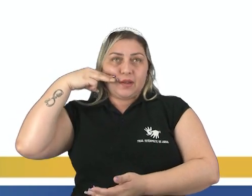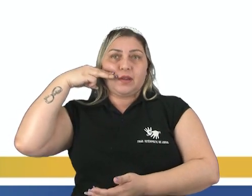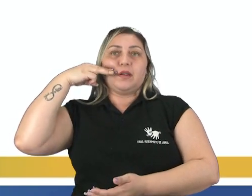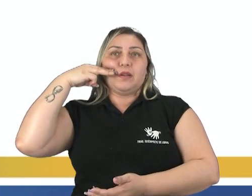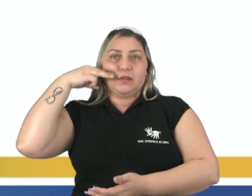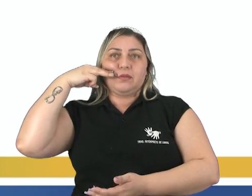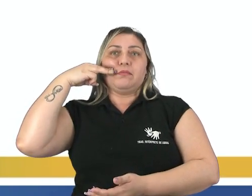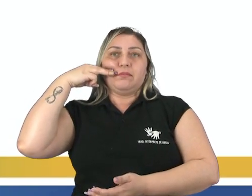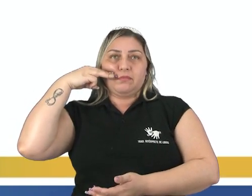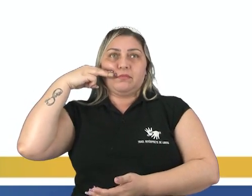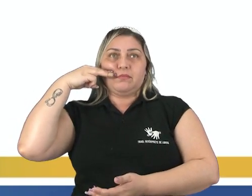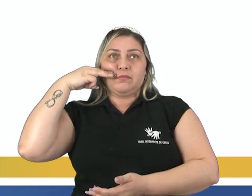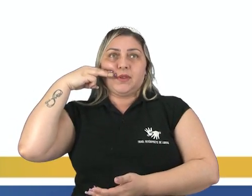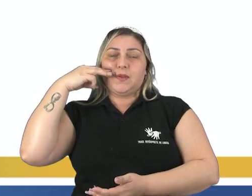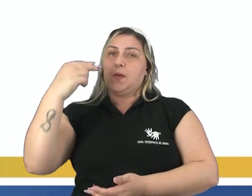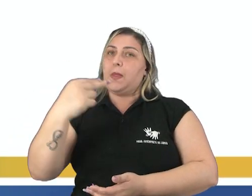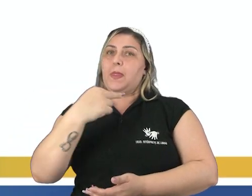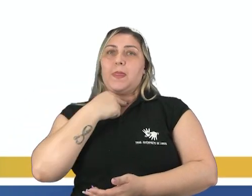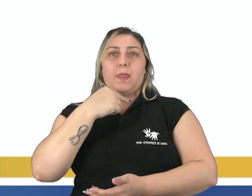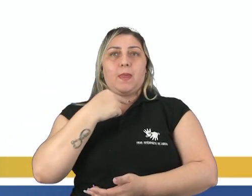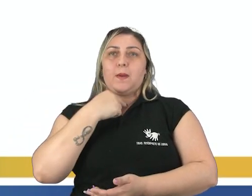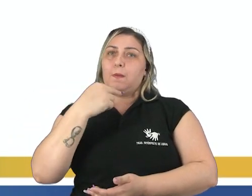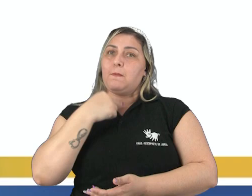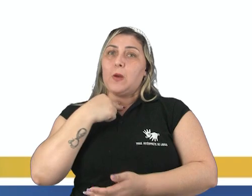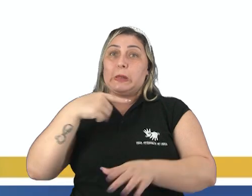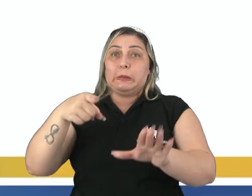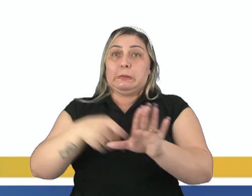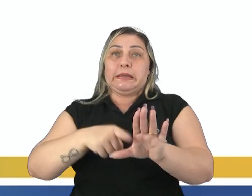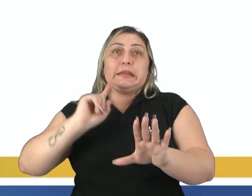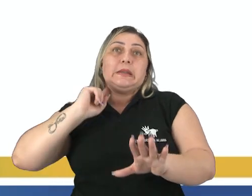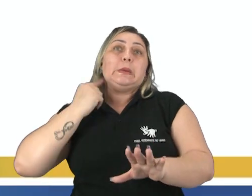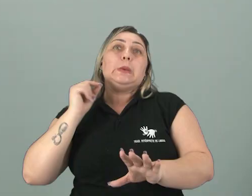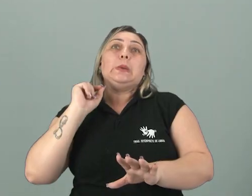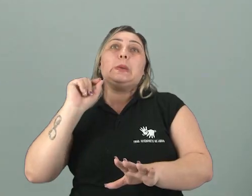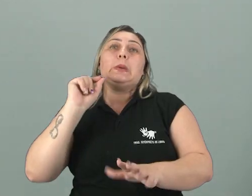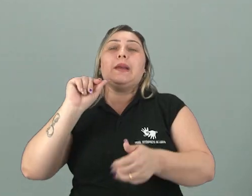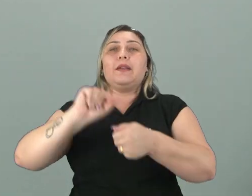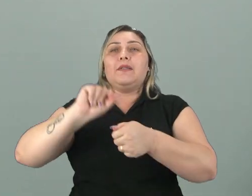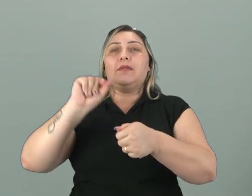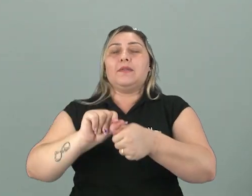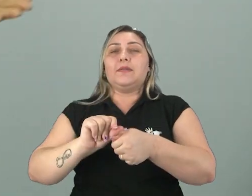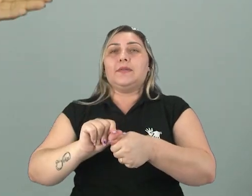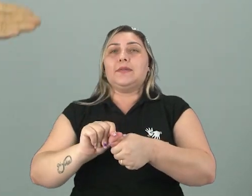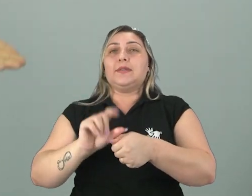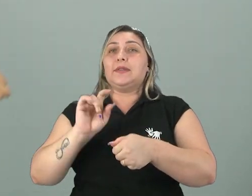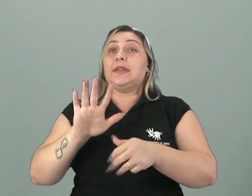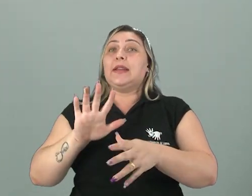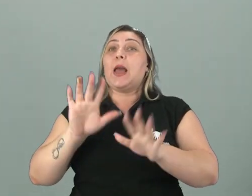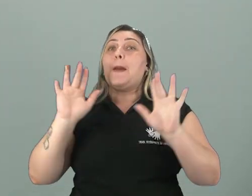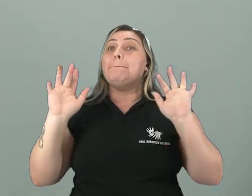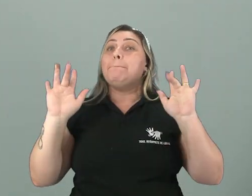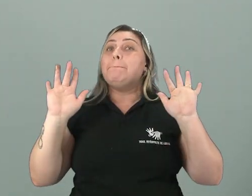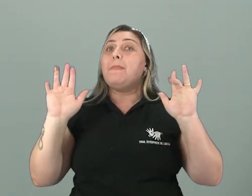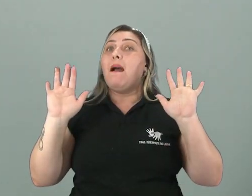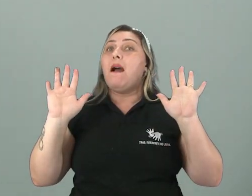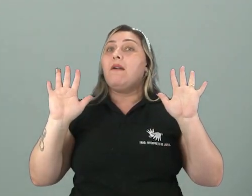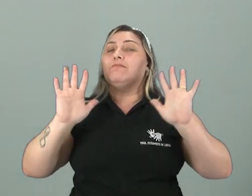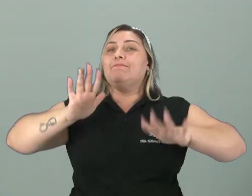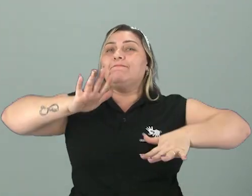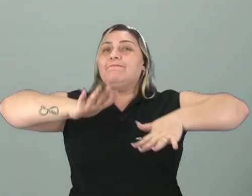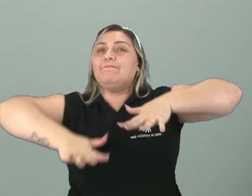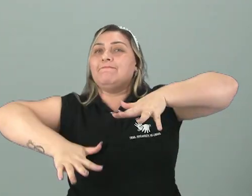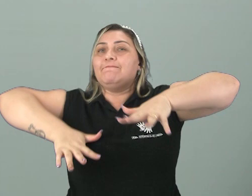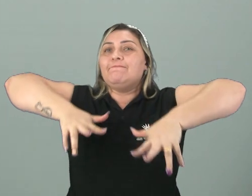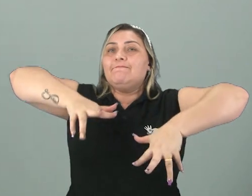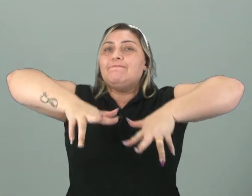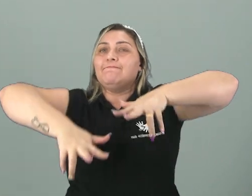pés sujos, não posso entrar com os pés sujos, né? Ou de pés sujos. Aí o que ele faz? Ele entra não de pés ou com os pés sujos, mas ele entra